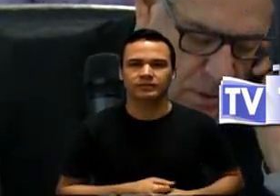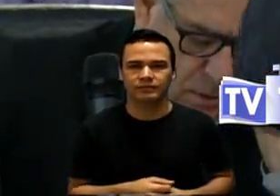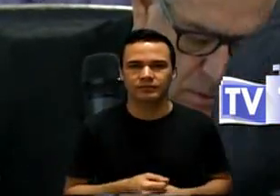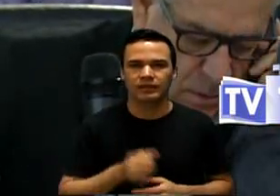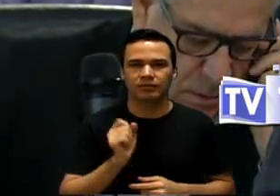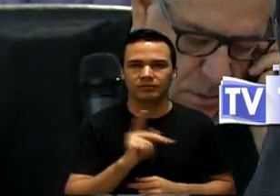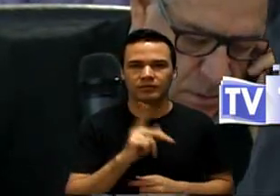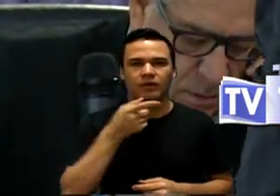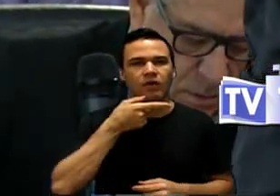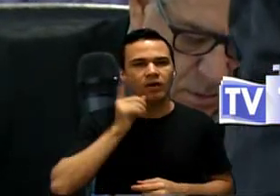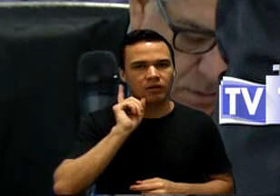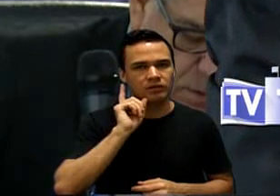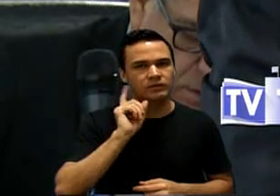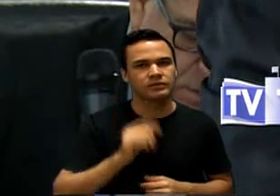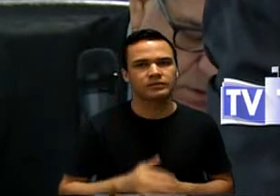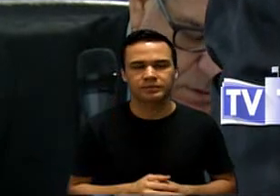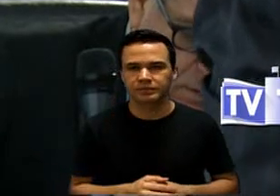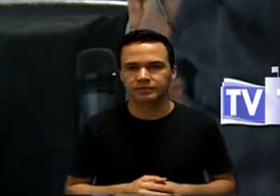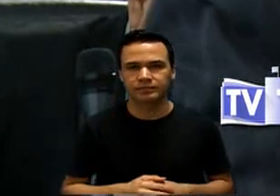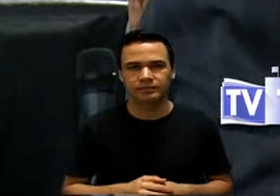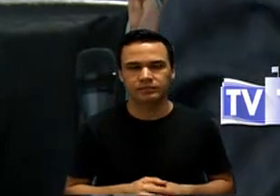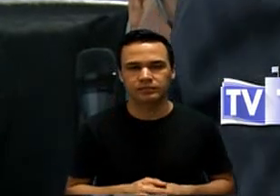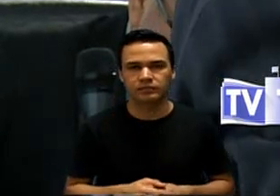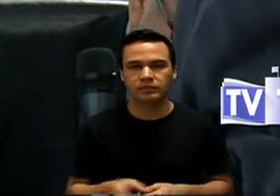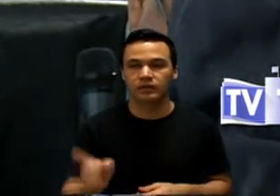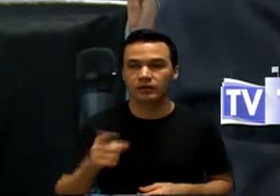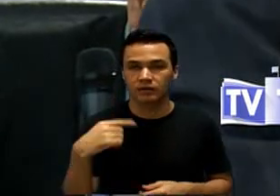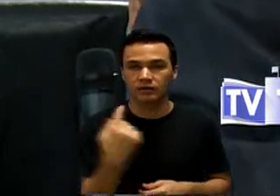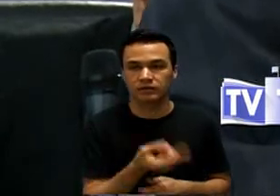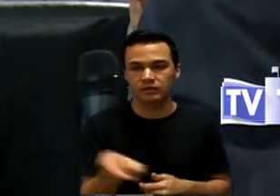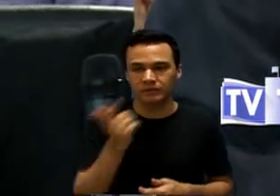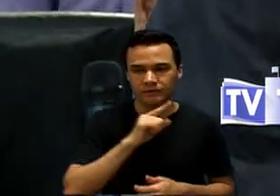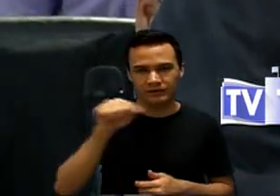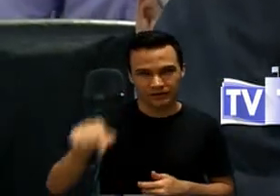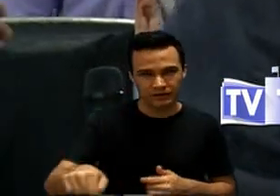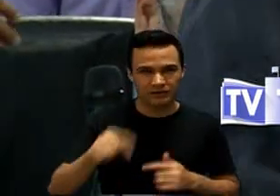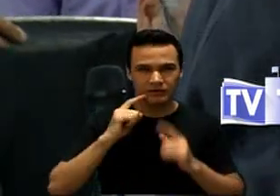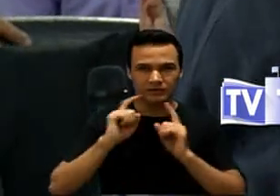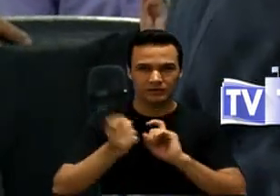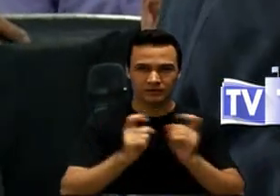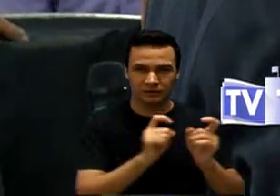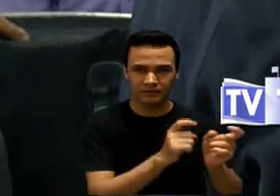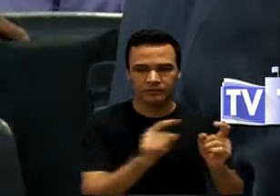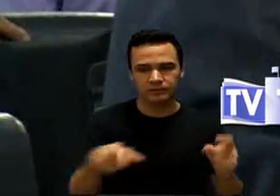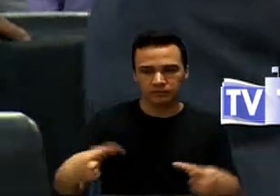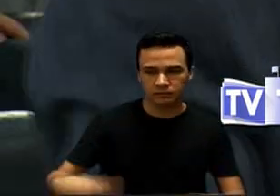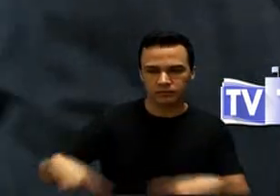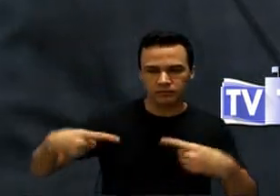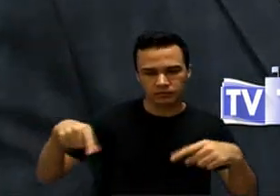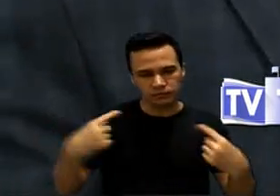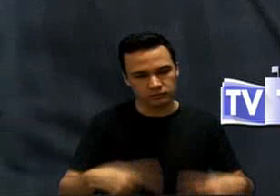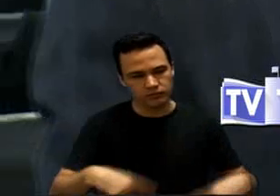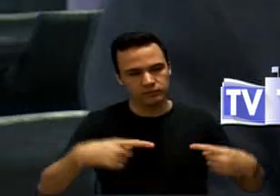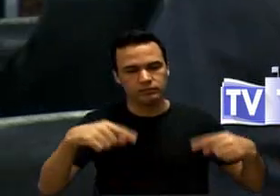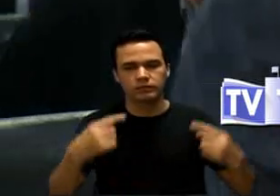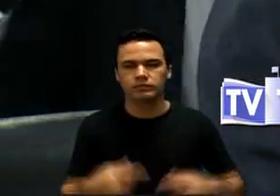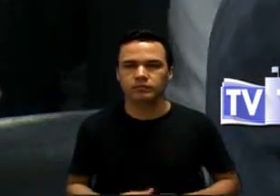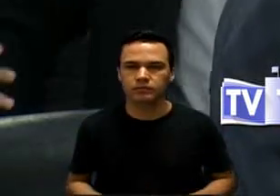pela audiência pública de ontem, onde nós realizamos aqui um debate aqui muito,